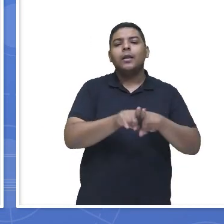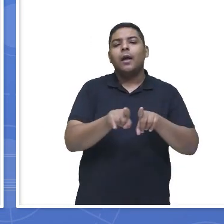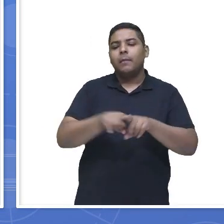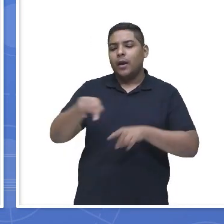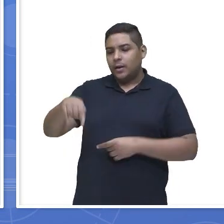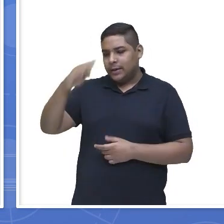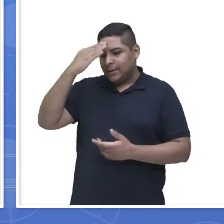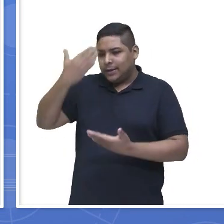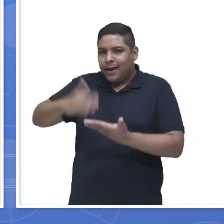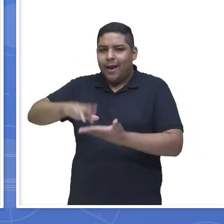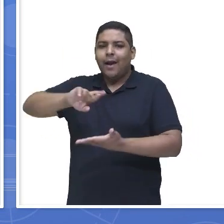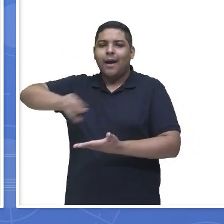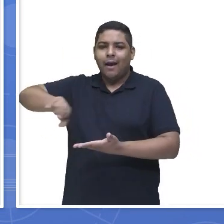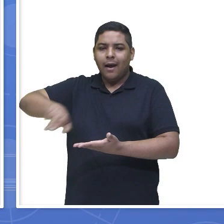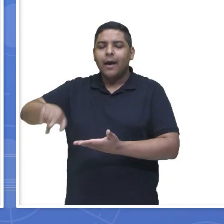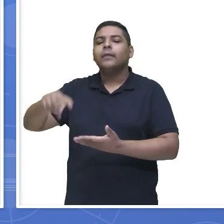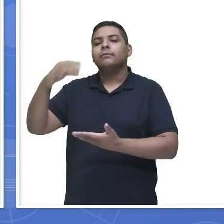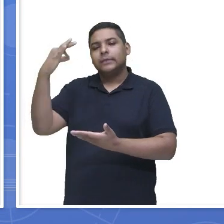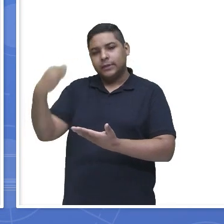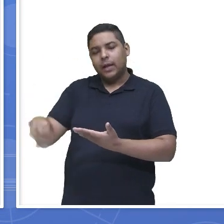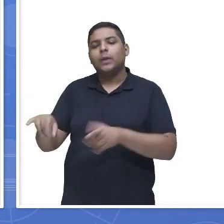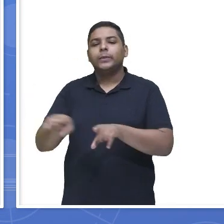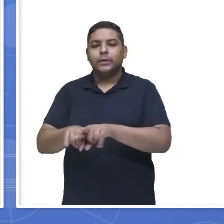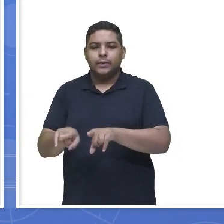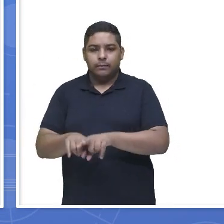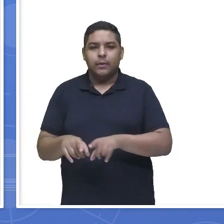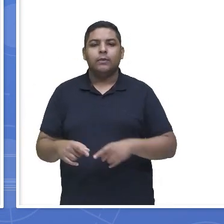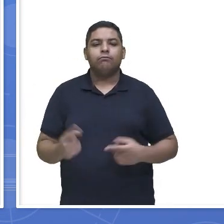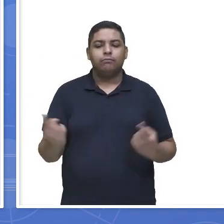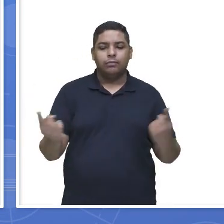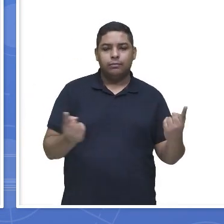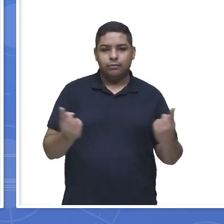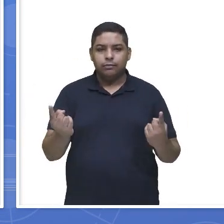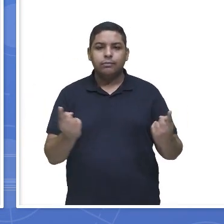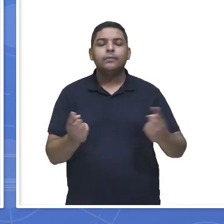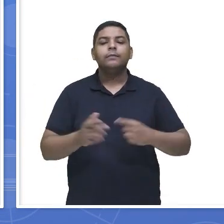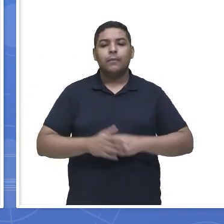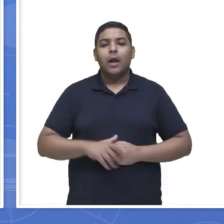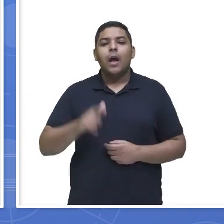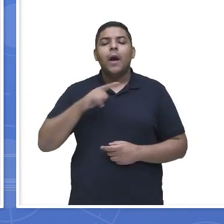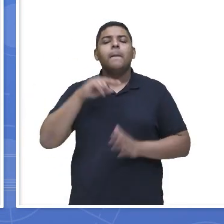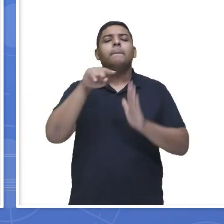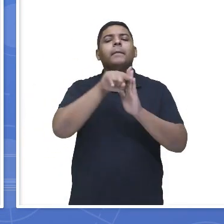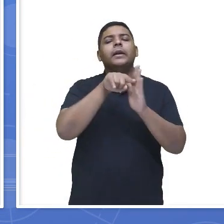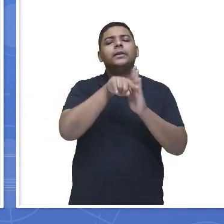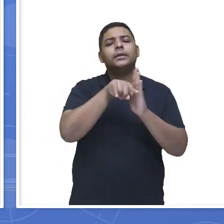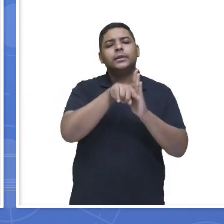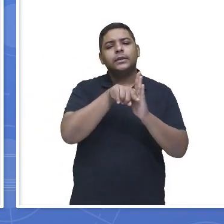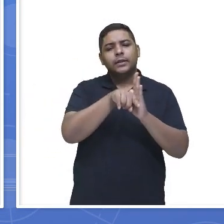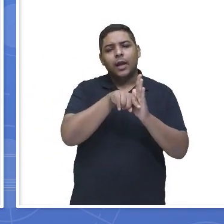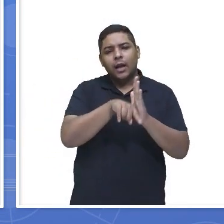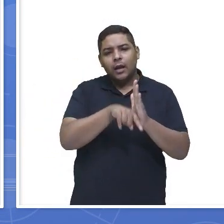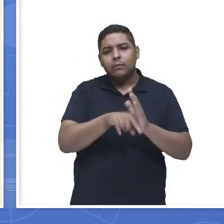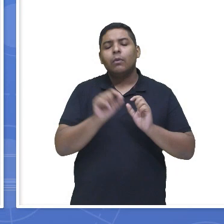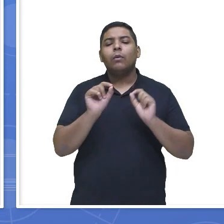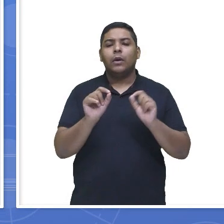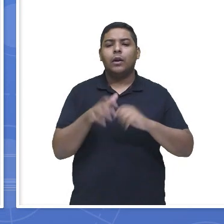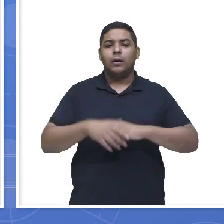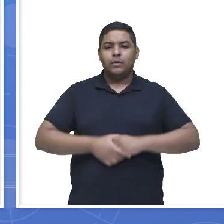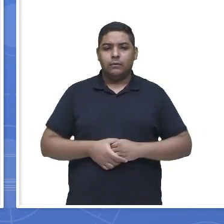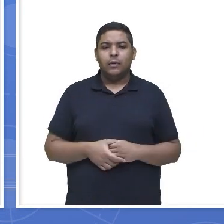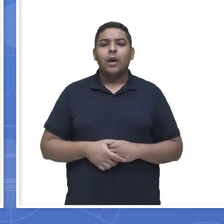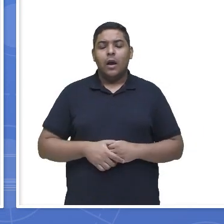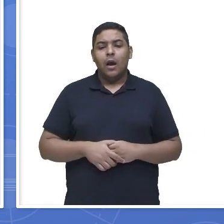que é? Buscar, pesquisar sobre os fatores que tenhamos alguma afinidade, ou até mesmo a busca pelo que